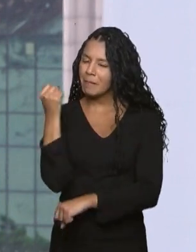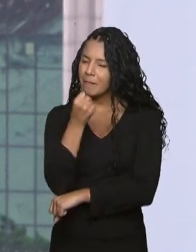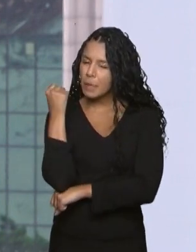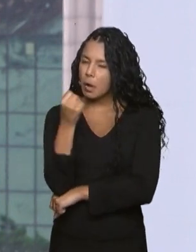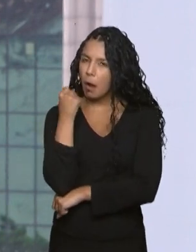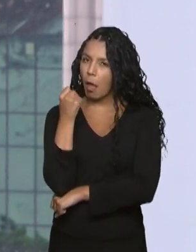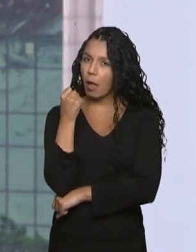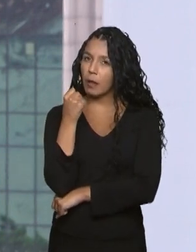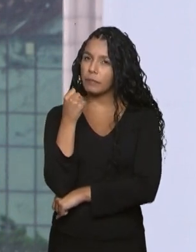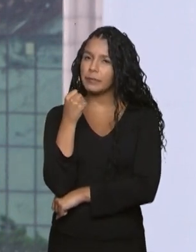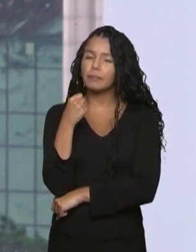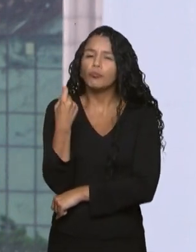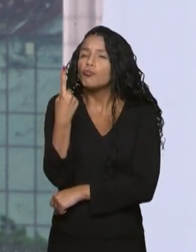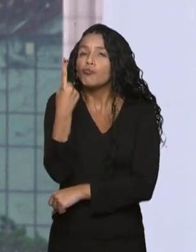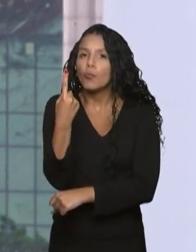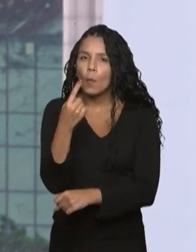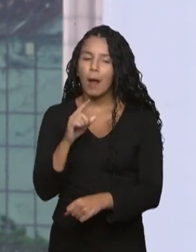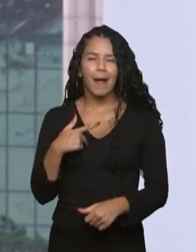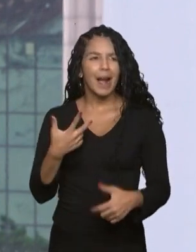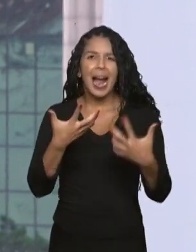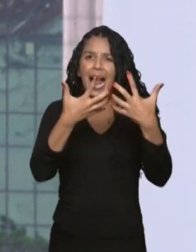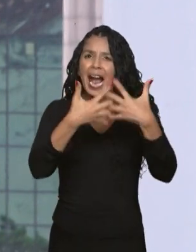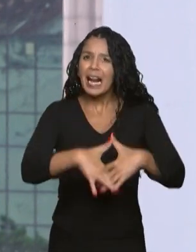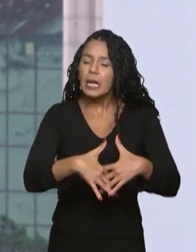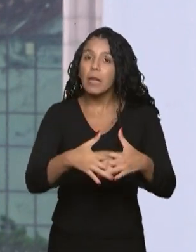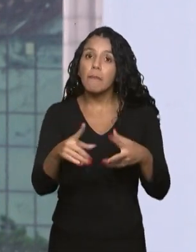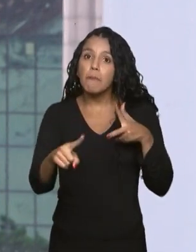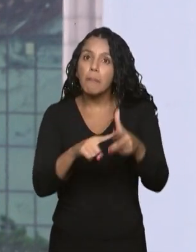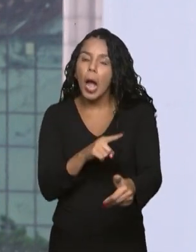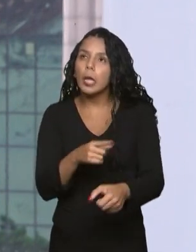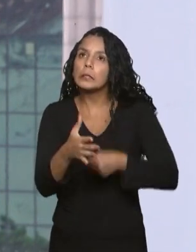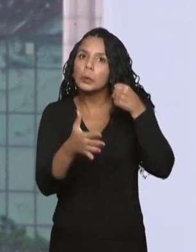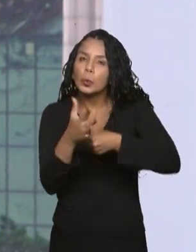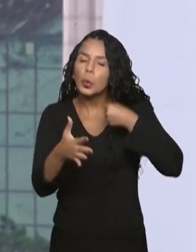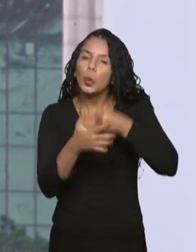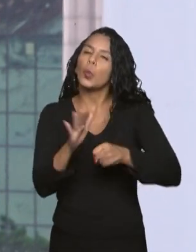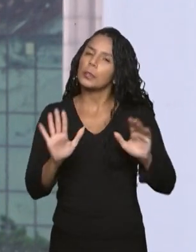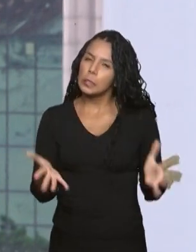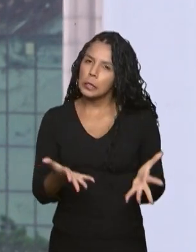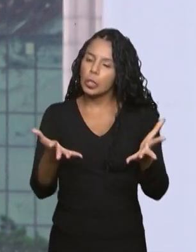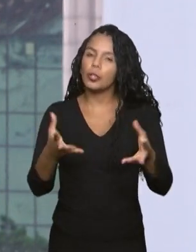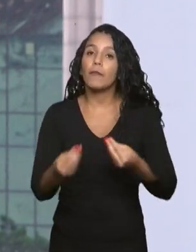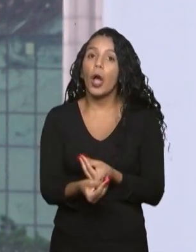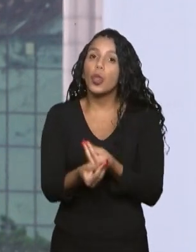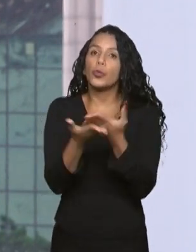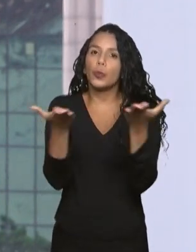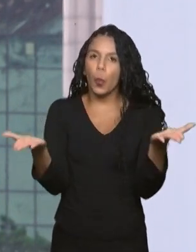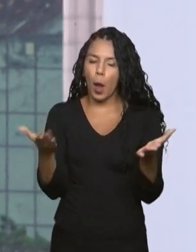porém pontual, atrapalhe décadas de luta e incentivo à doação de órgãos aqui no Brasil.